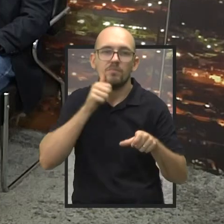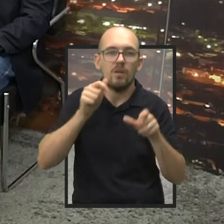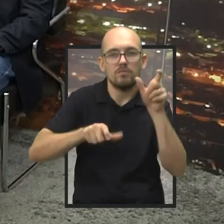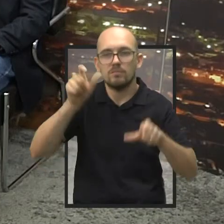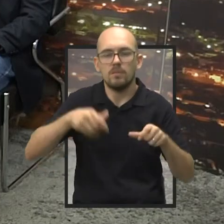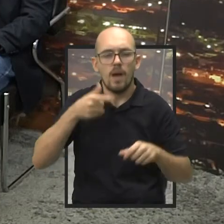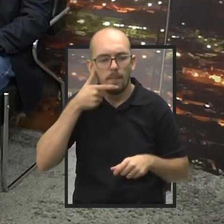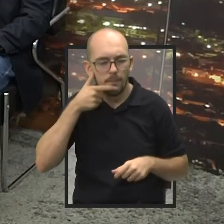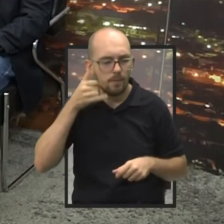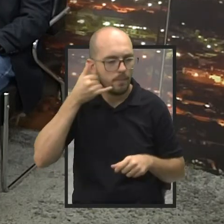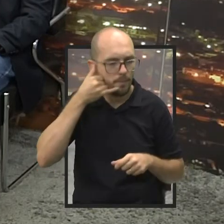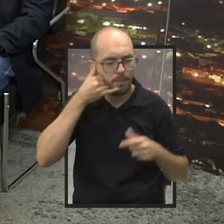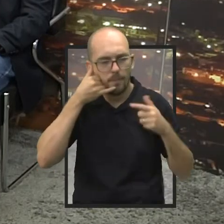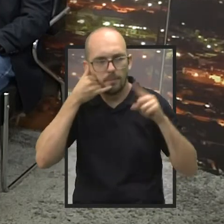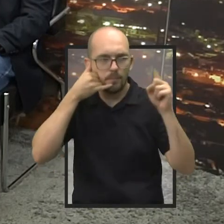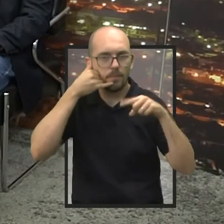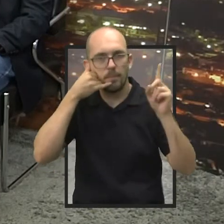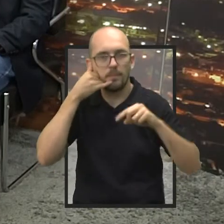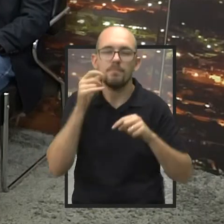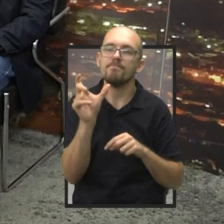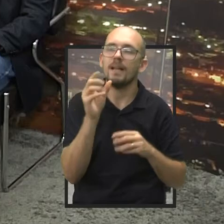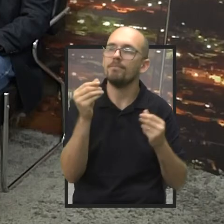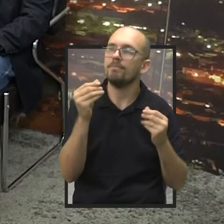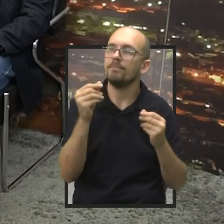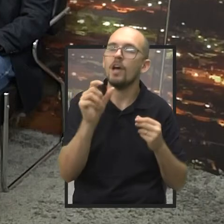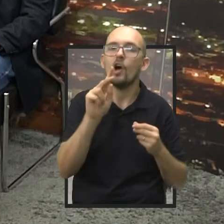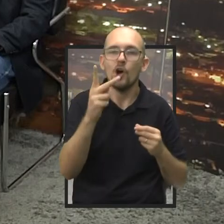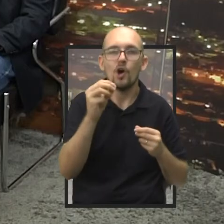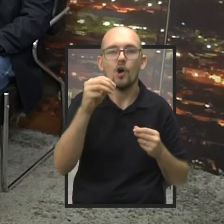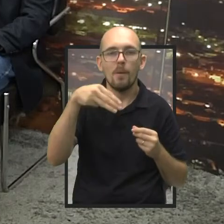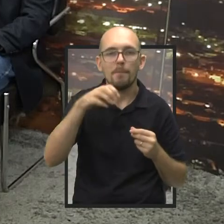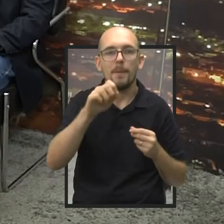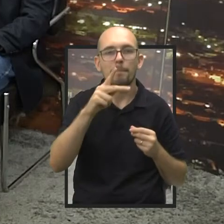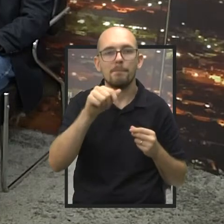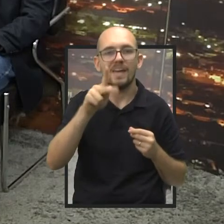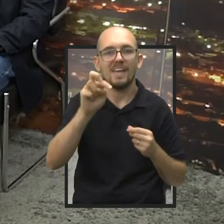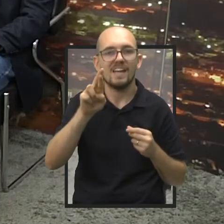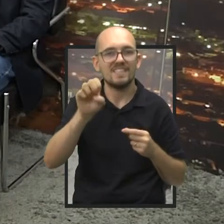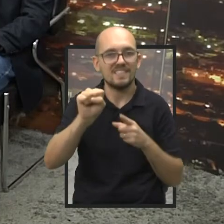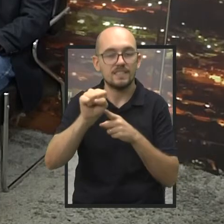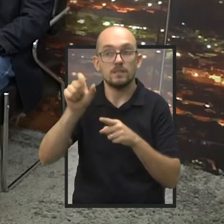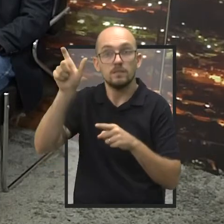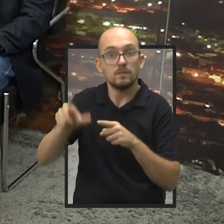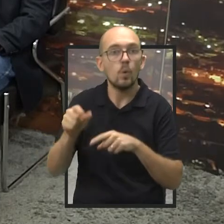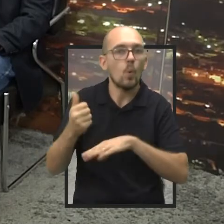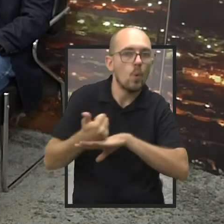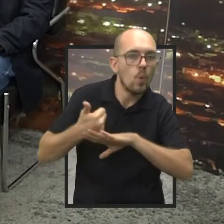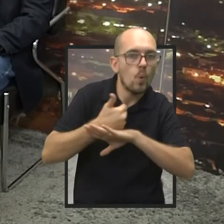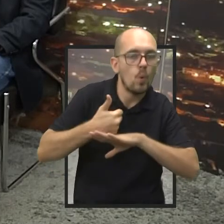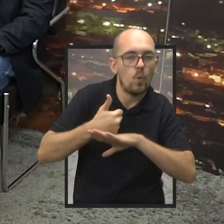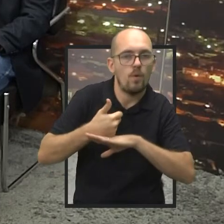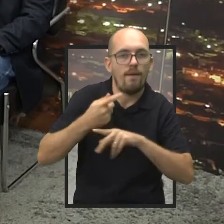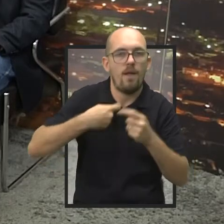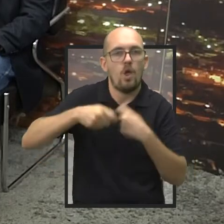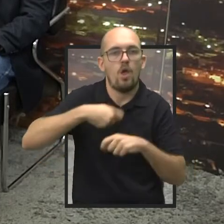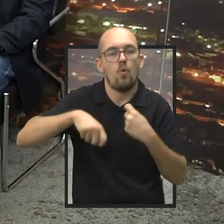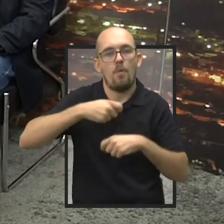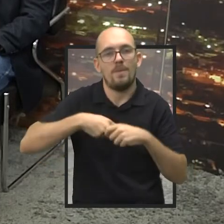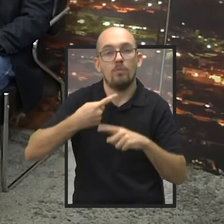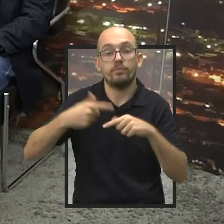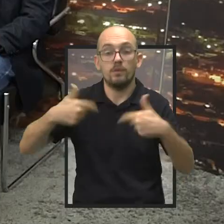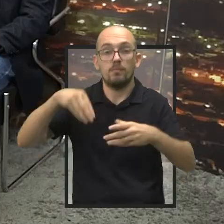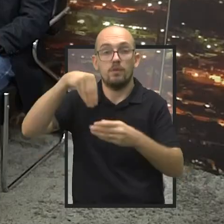breakers, né? Isso, obrigado, Daniel. Os home breakers, eles são economistas, porque eles também têm que estar atento